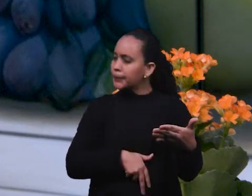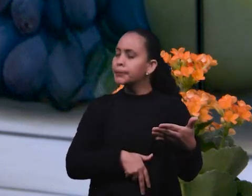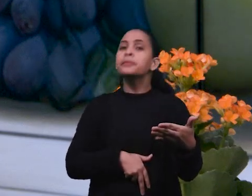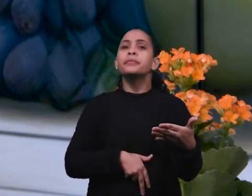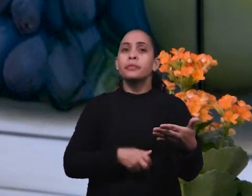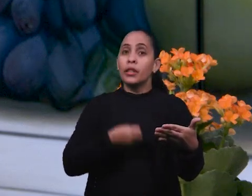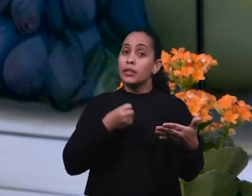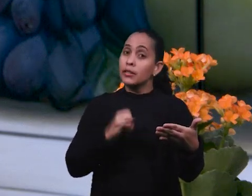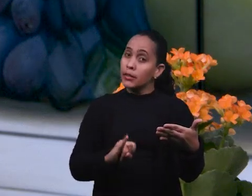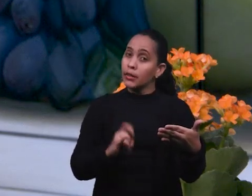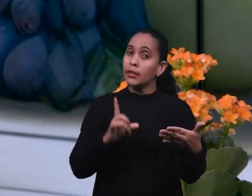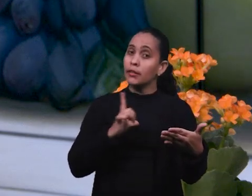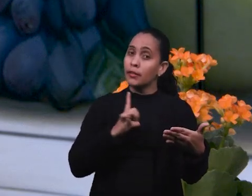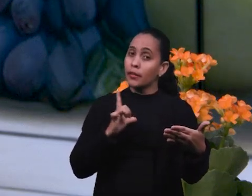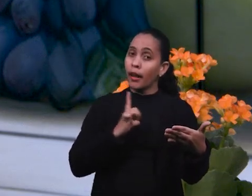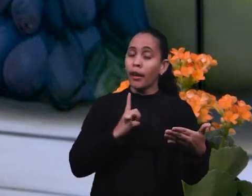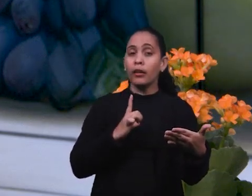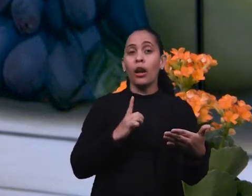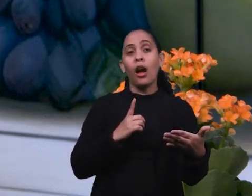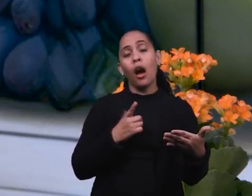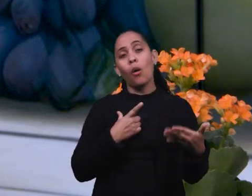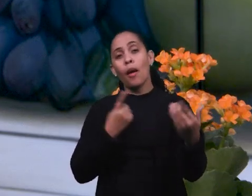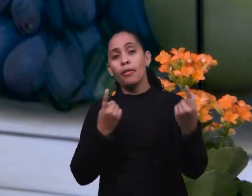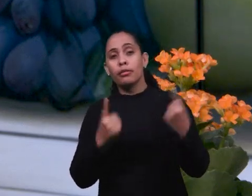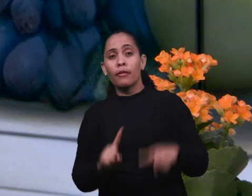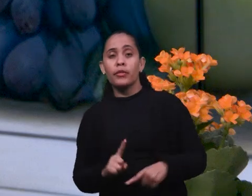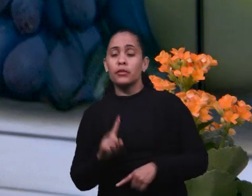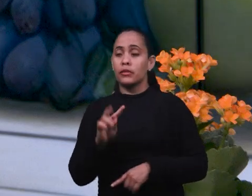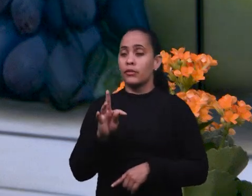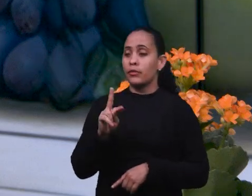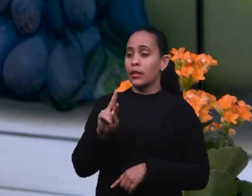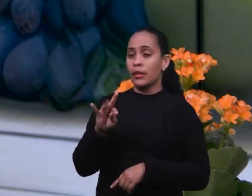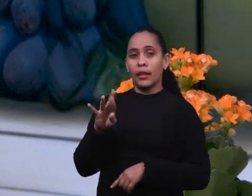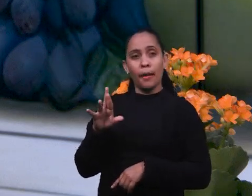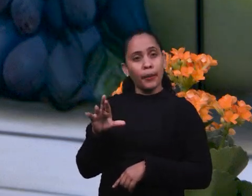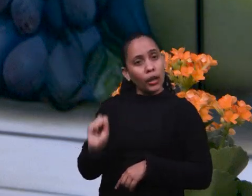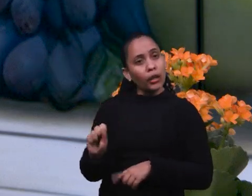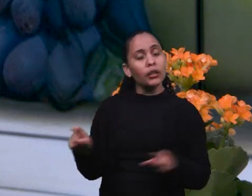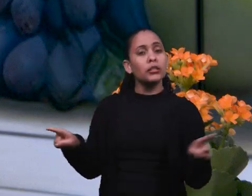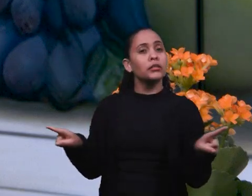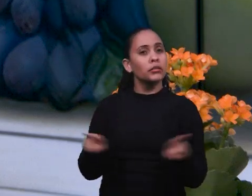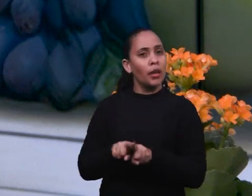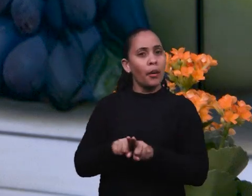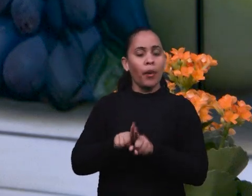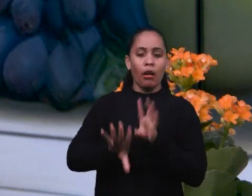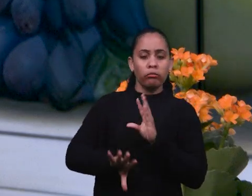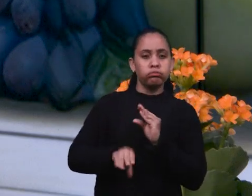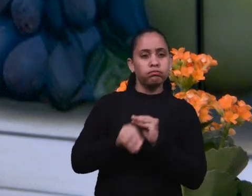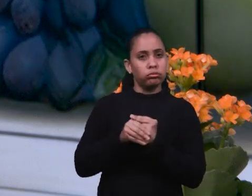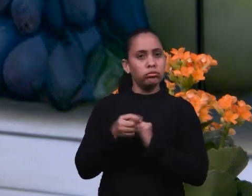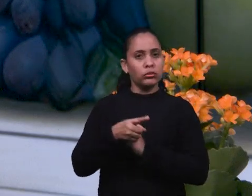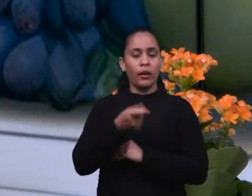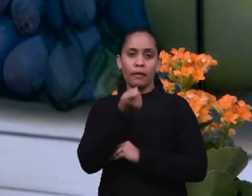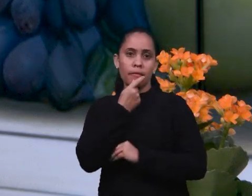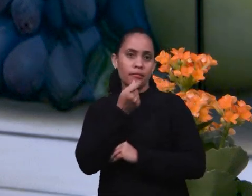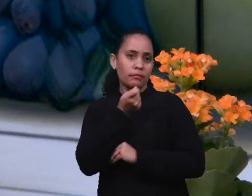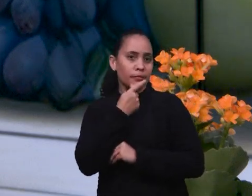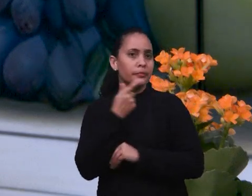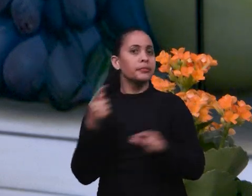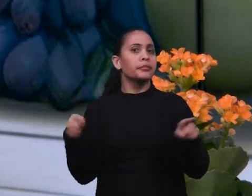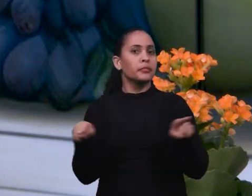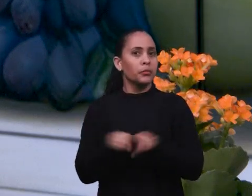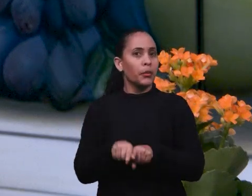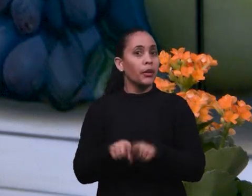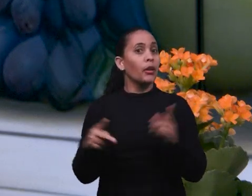tem ali alguma deficiência de vitamina, de minerais, e se tiver, a gente já suplementa, né, para que aquilo ali não se torne